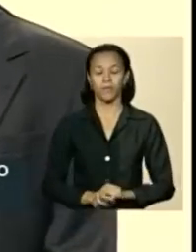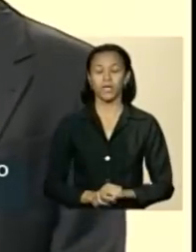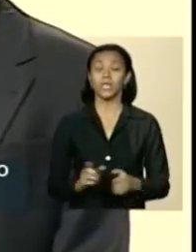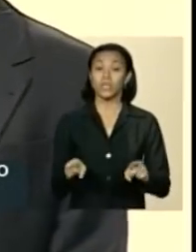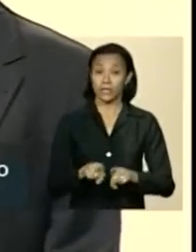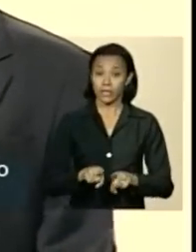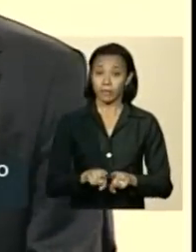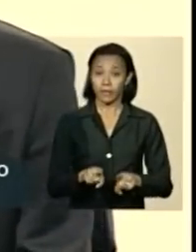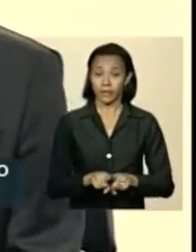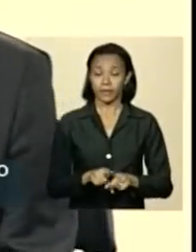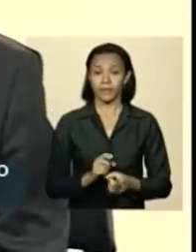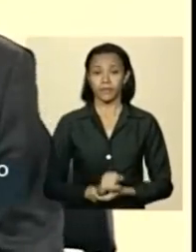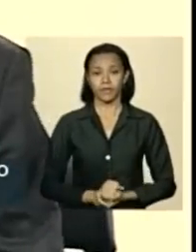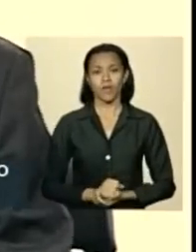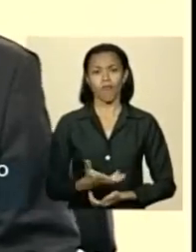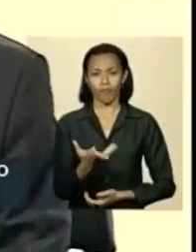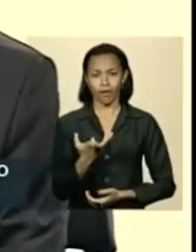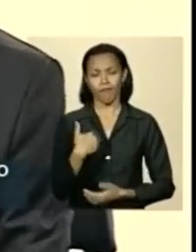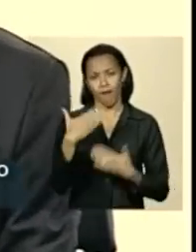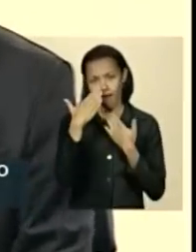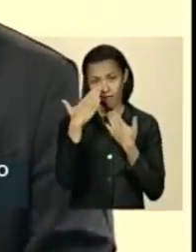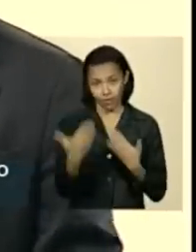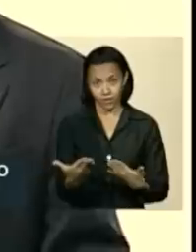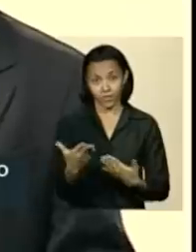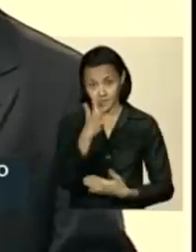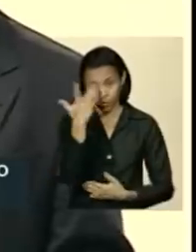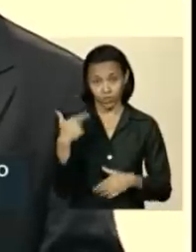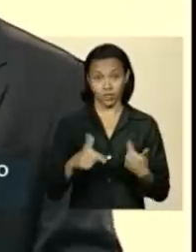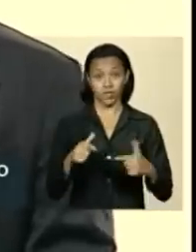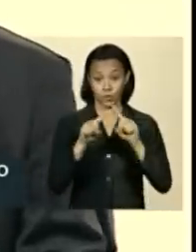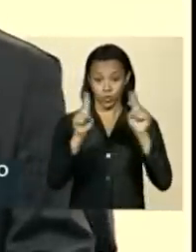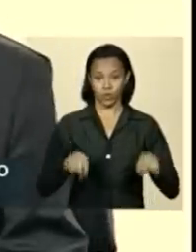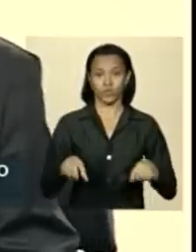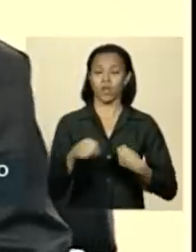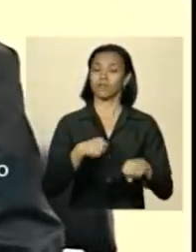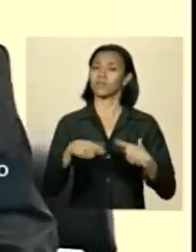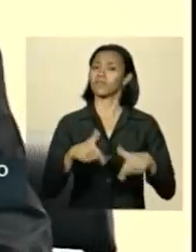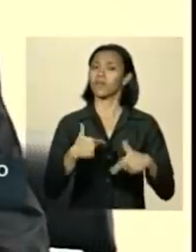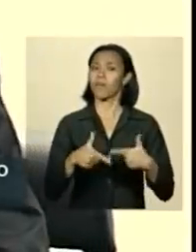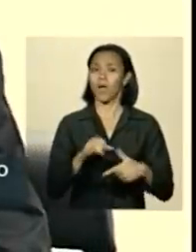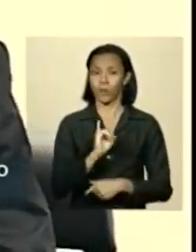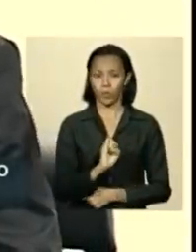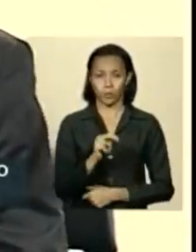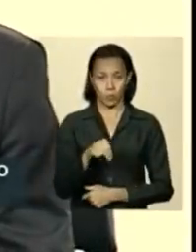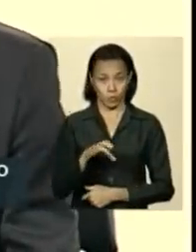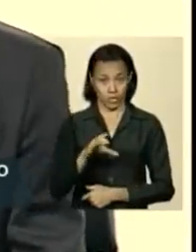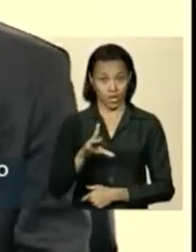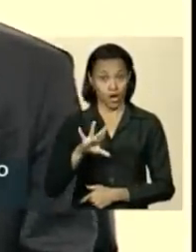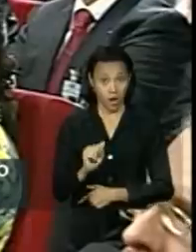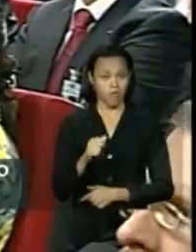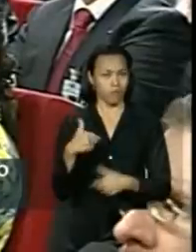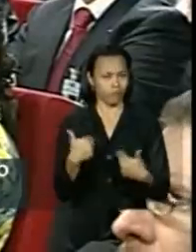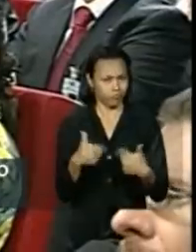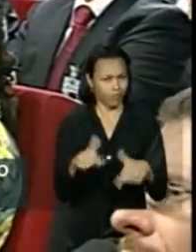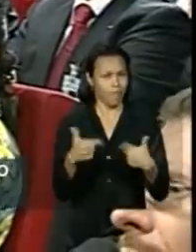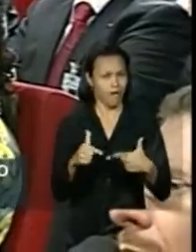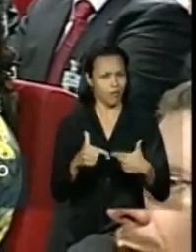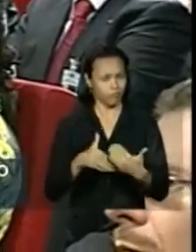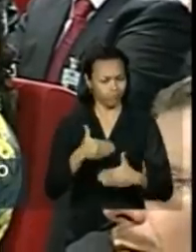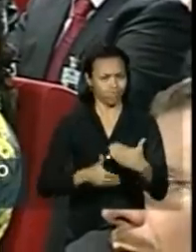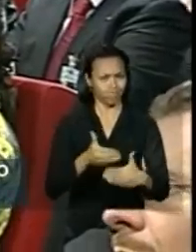também aqui agradecer aos servidores do INCRA pelo trabalho que desenvolvem e